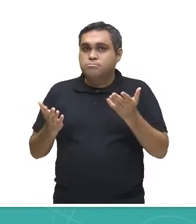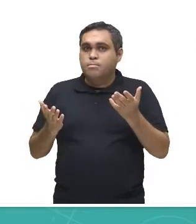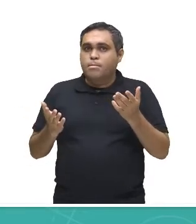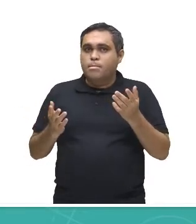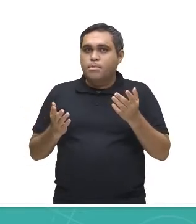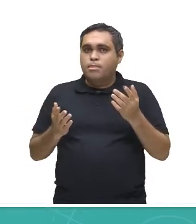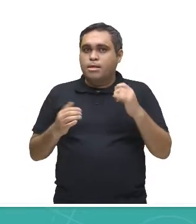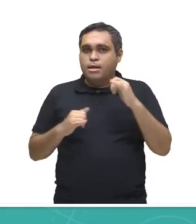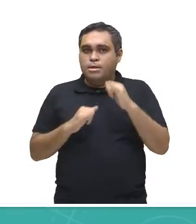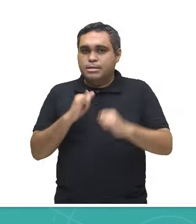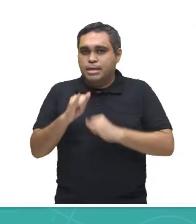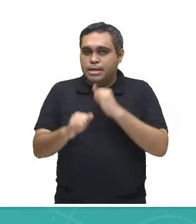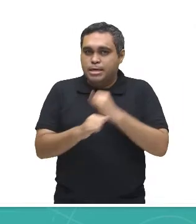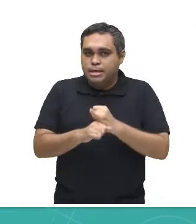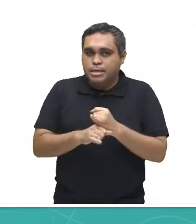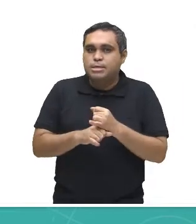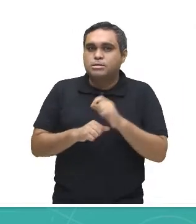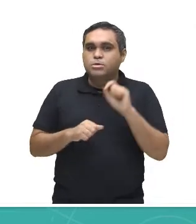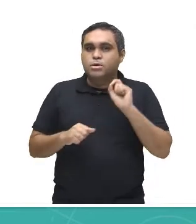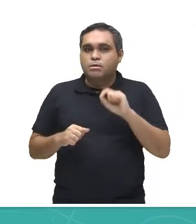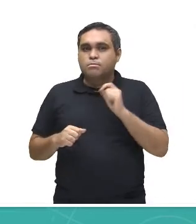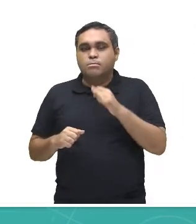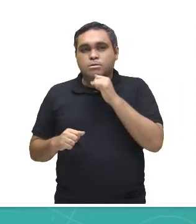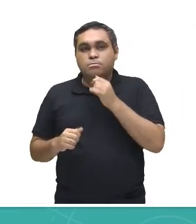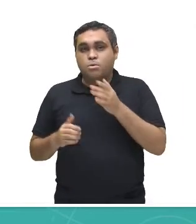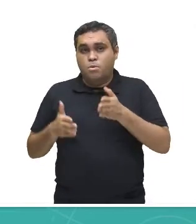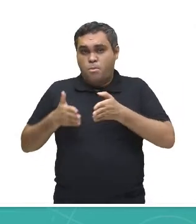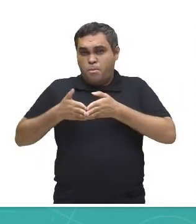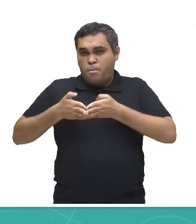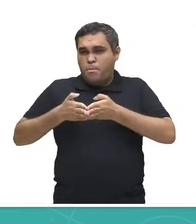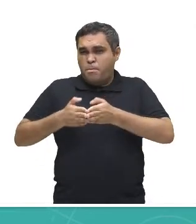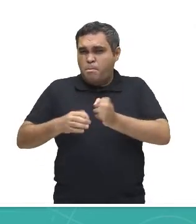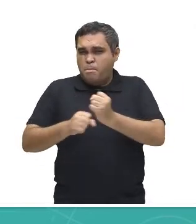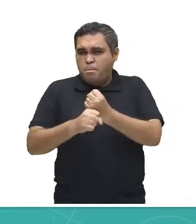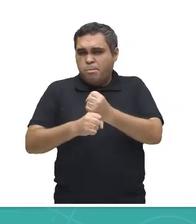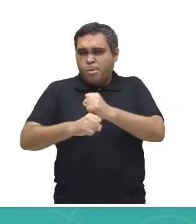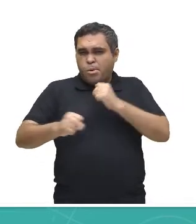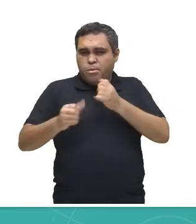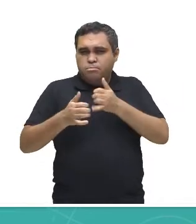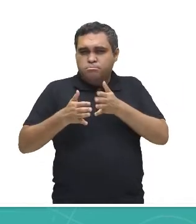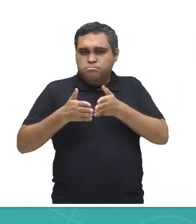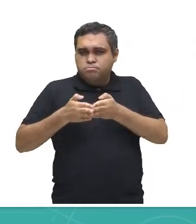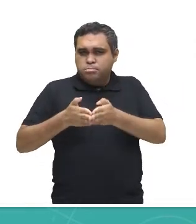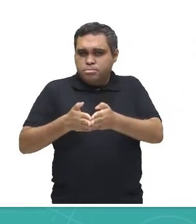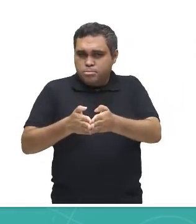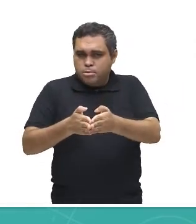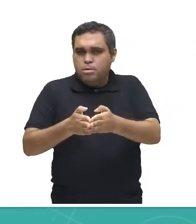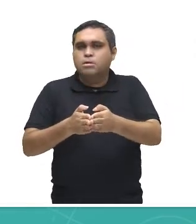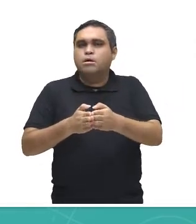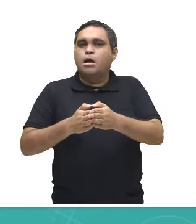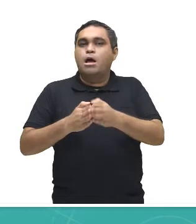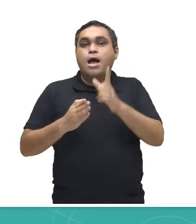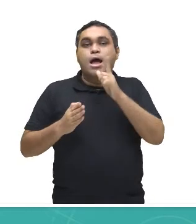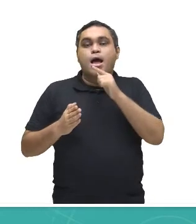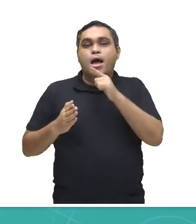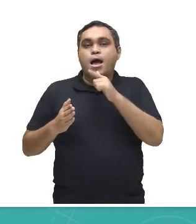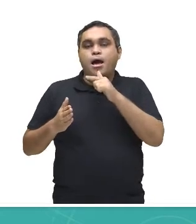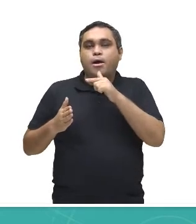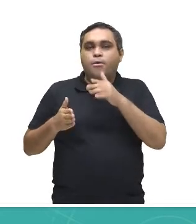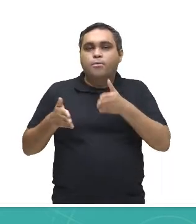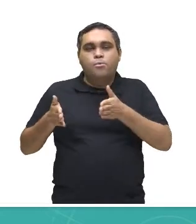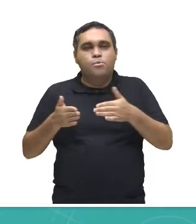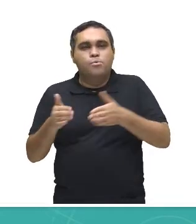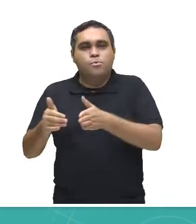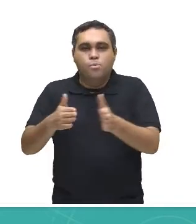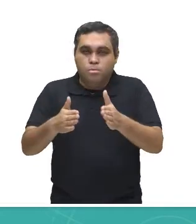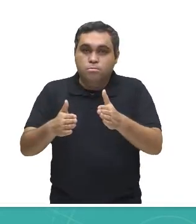uma enorme embarcação, está sendo constantemente noticiado isso. O que é o canal de Suez, professor? Foi um